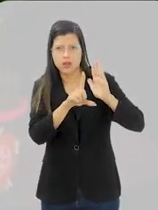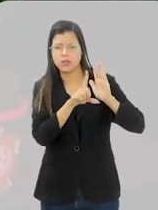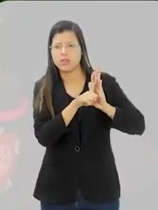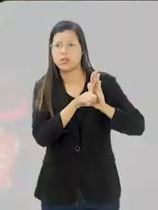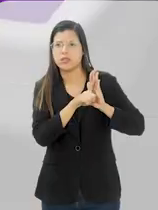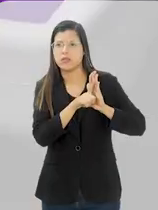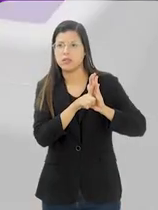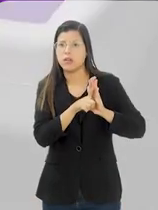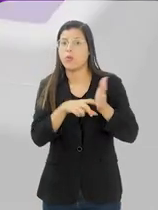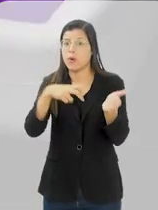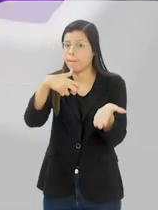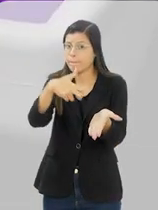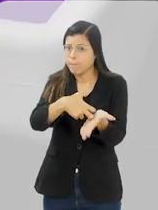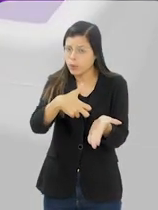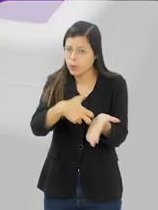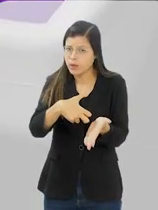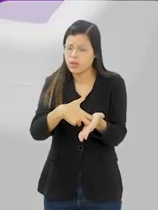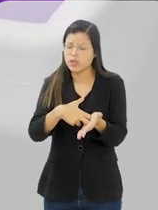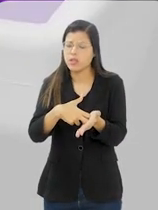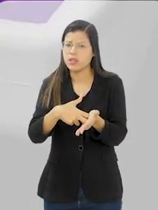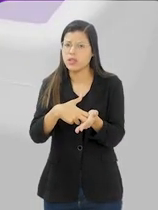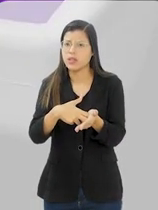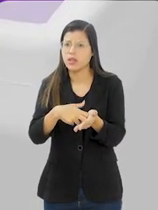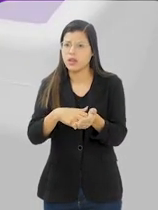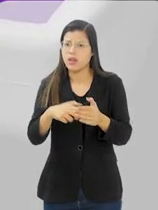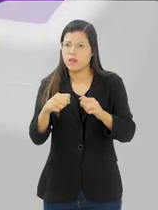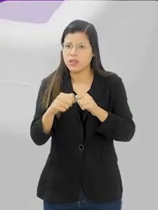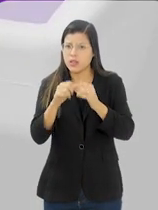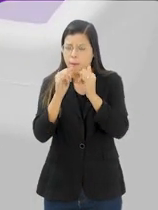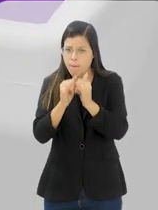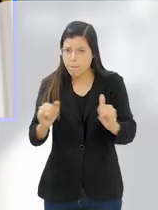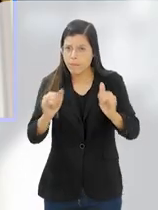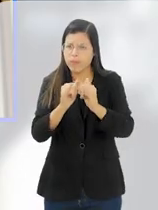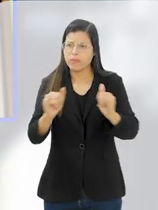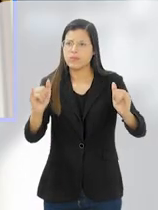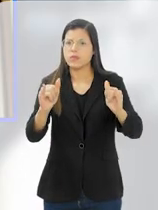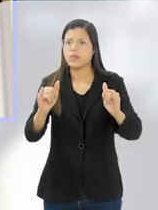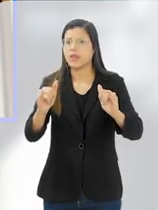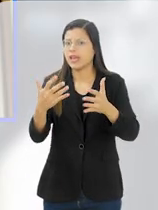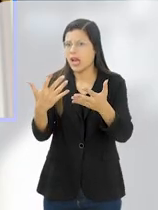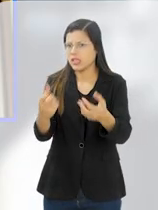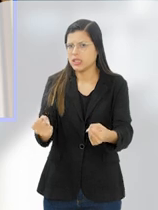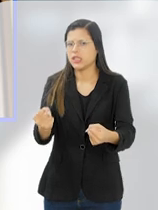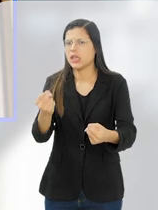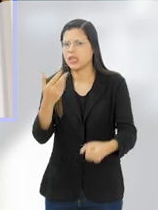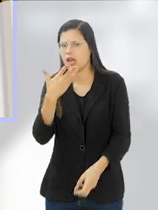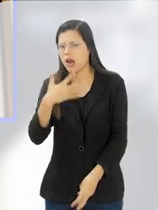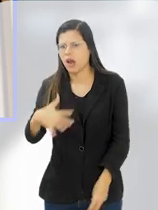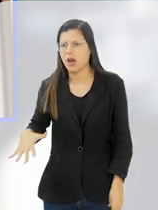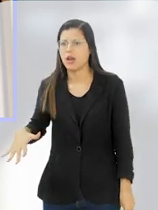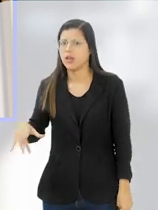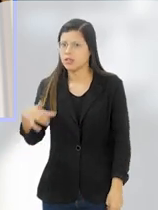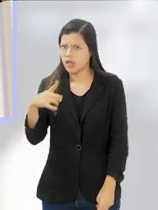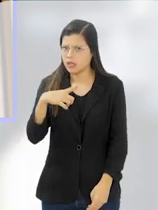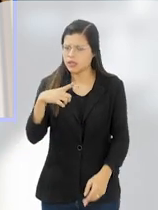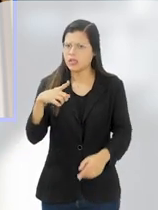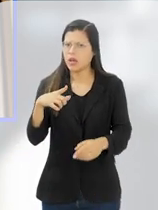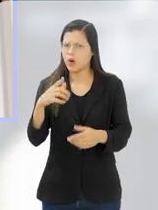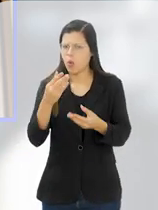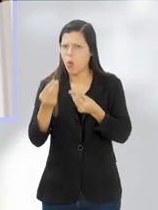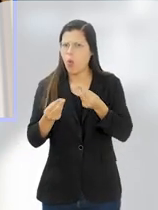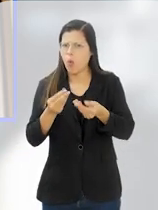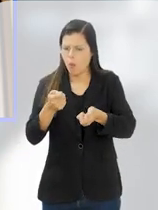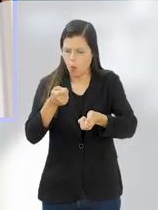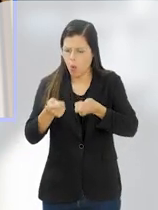punidos severamente por fazer propaganda e admitir jogo por crianças, que eles têm mecanismos, sim, de verificação etária